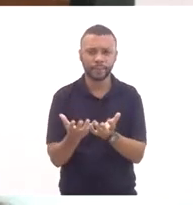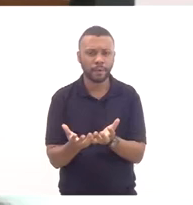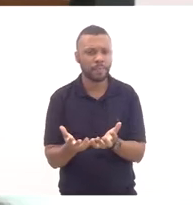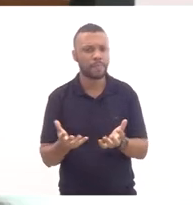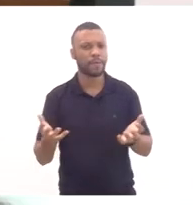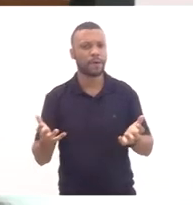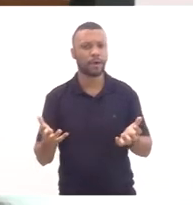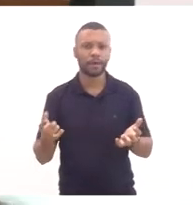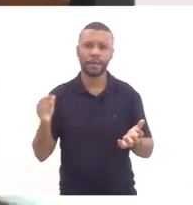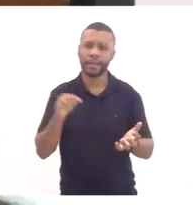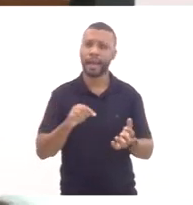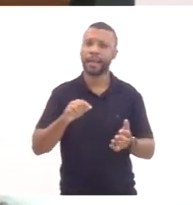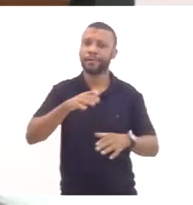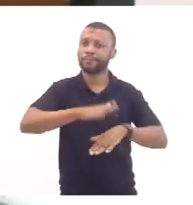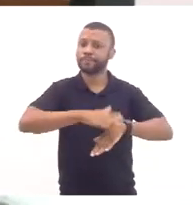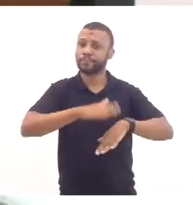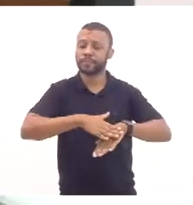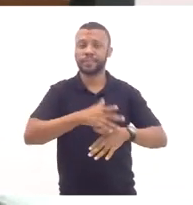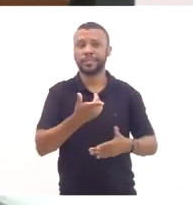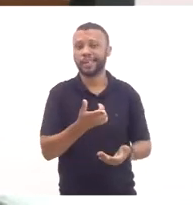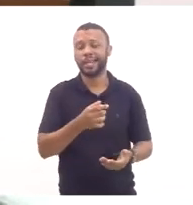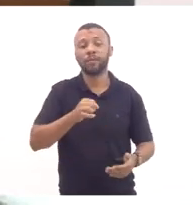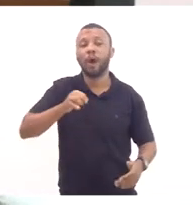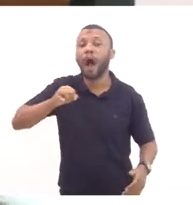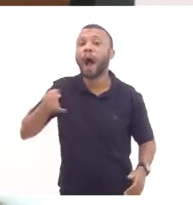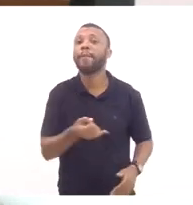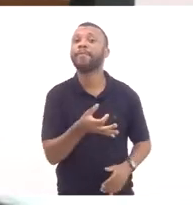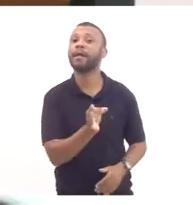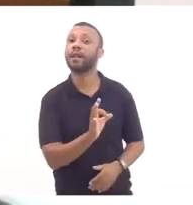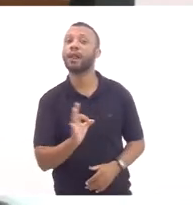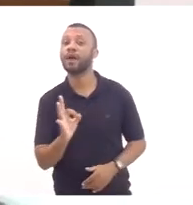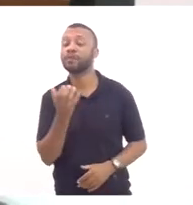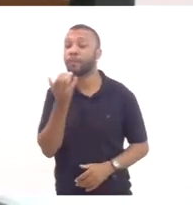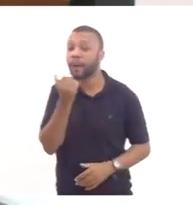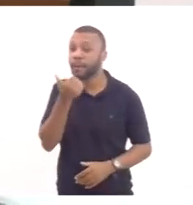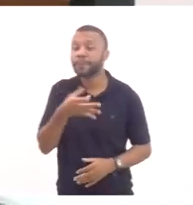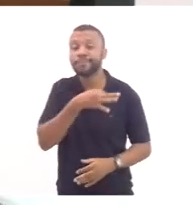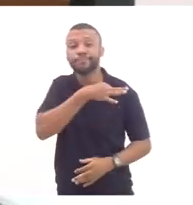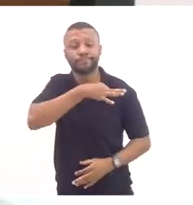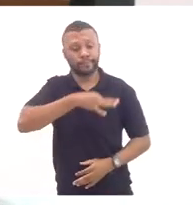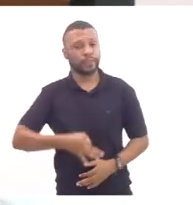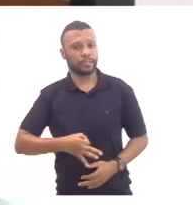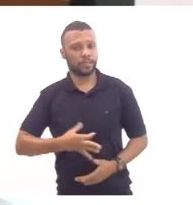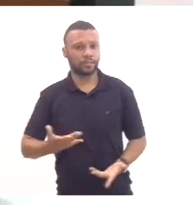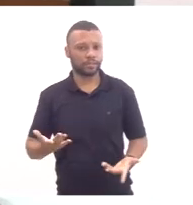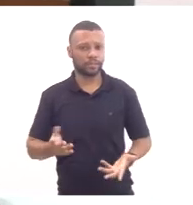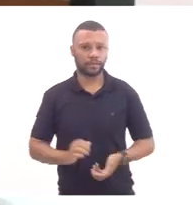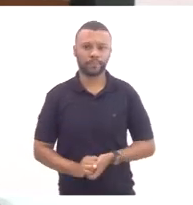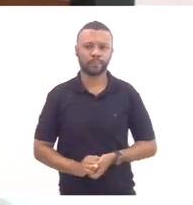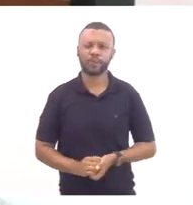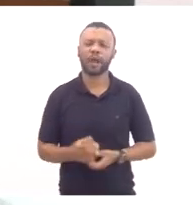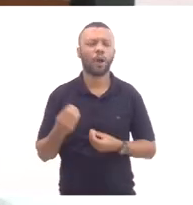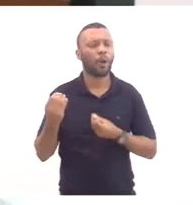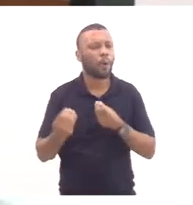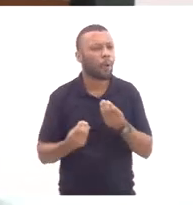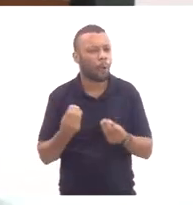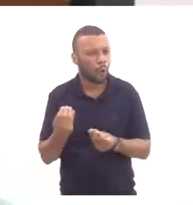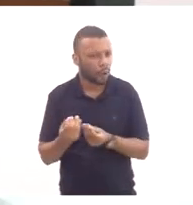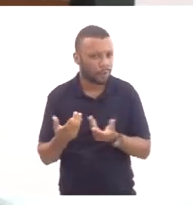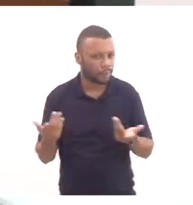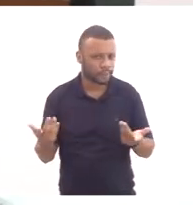e ela mesma não desfruta de uma alimentação digna. Como?